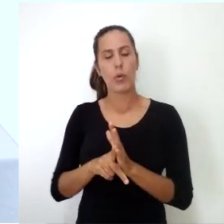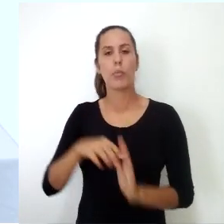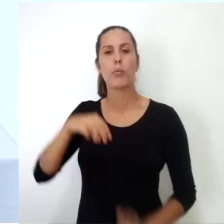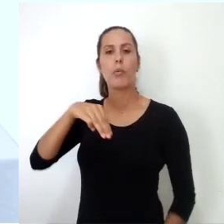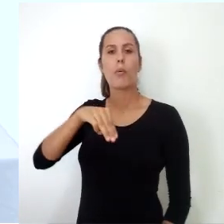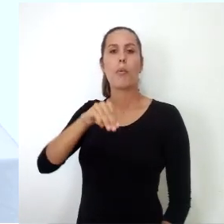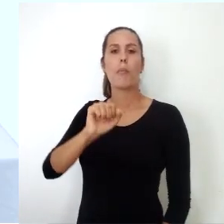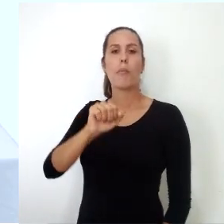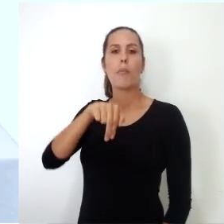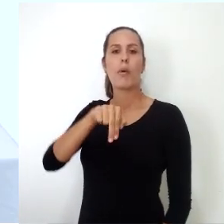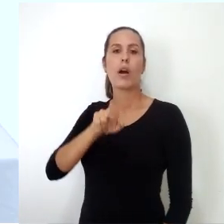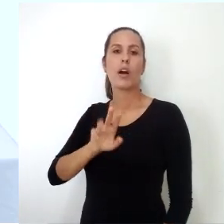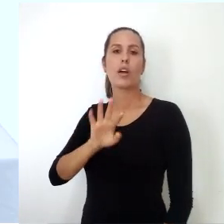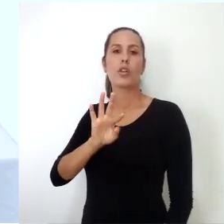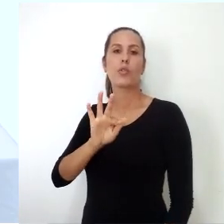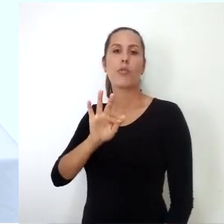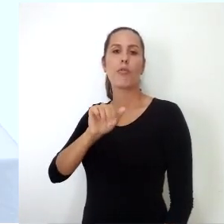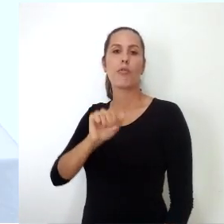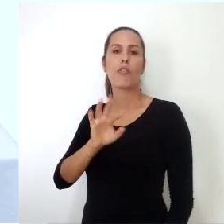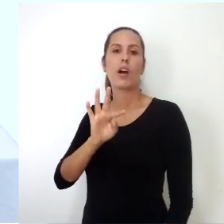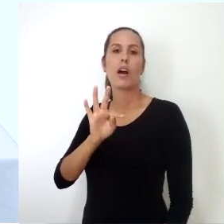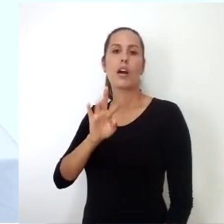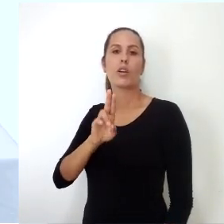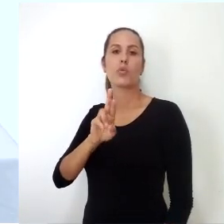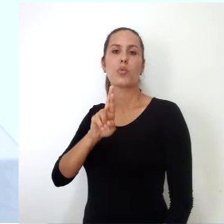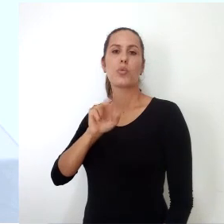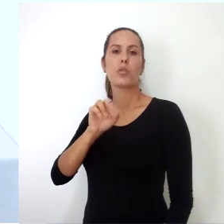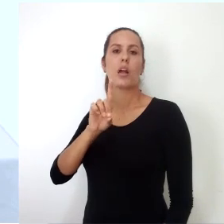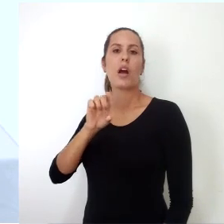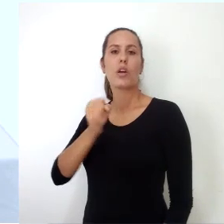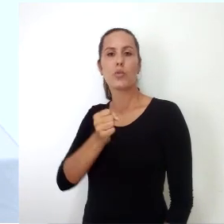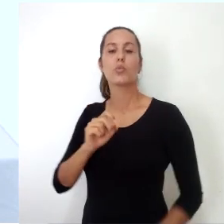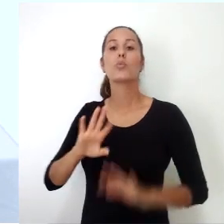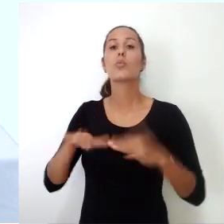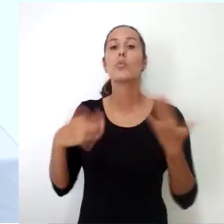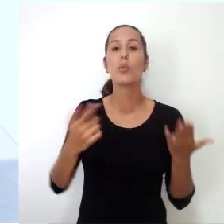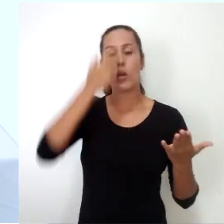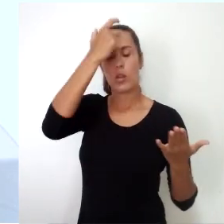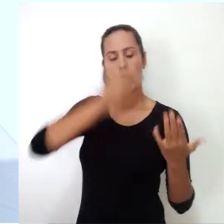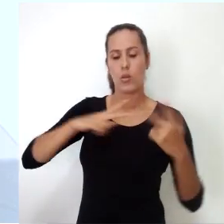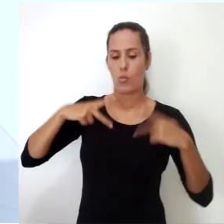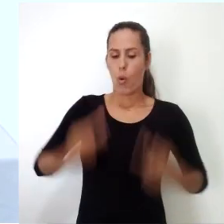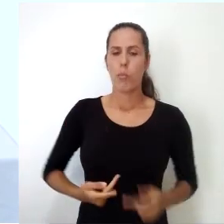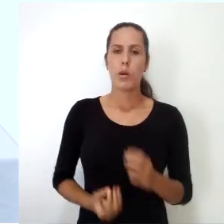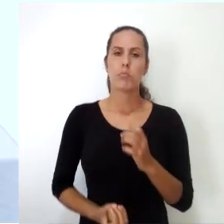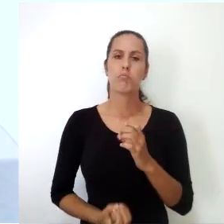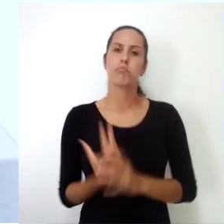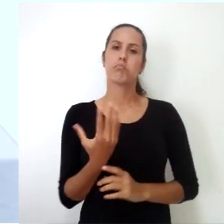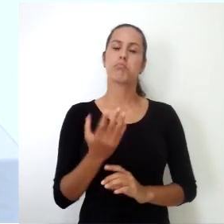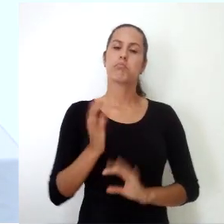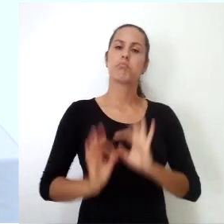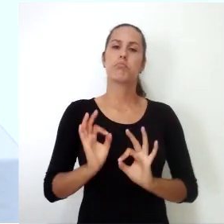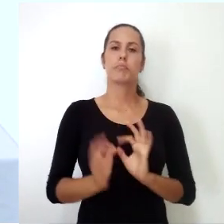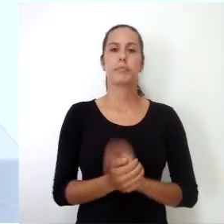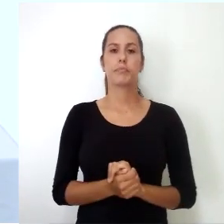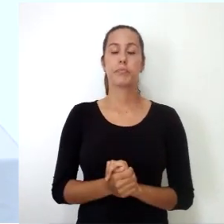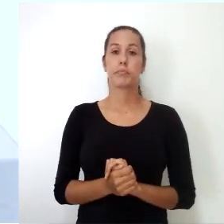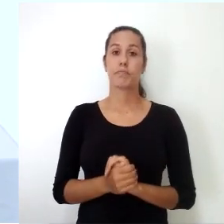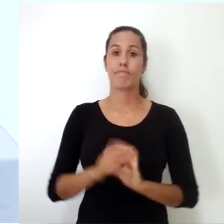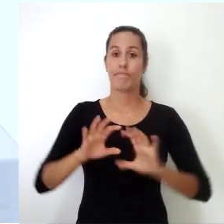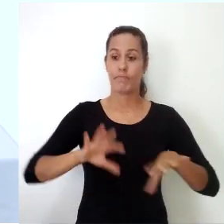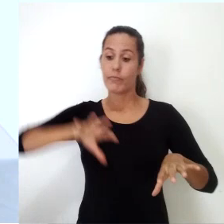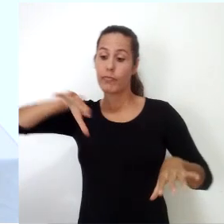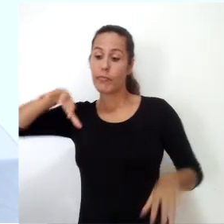manufaturados, ou seja, são produzidos pelo homem. Mas existe também os materiais que são